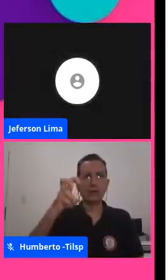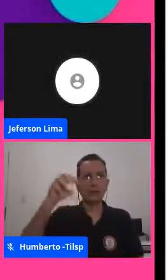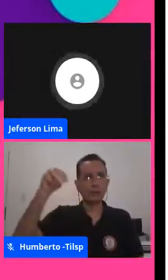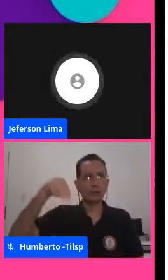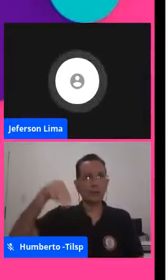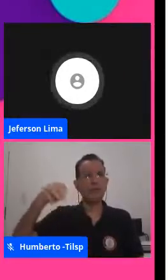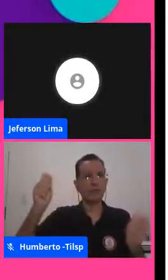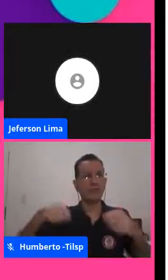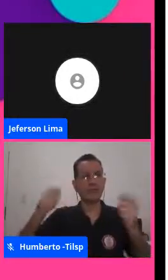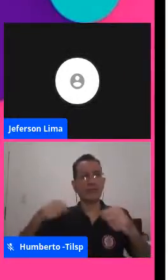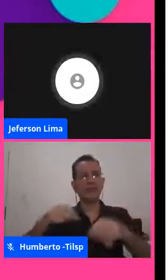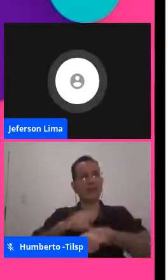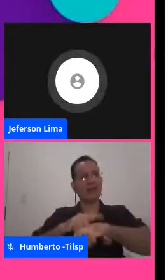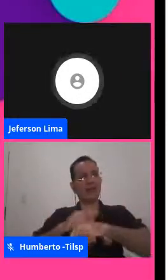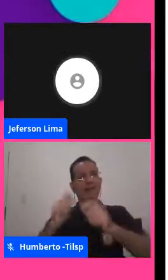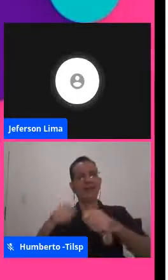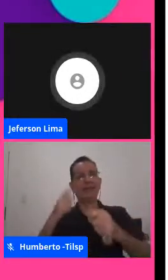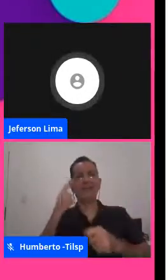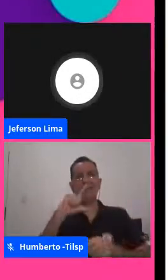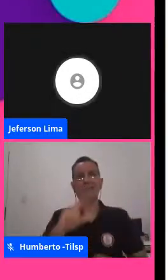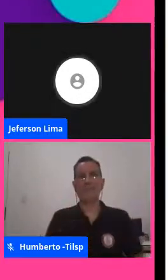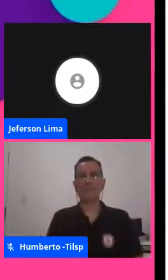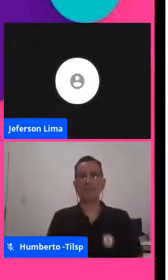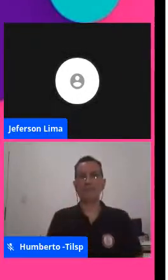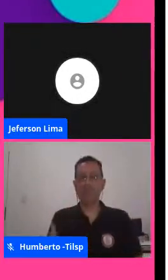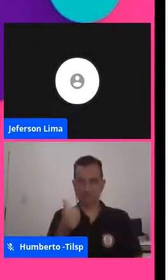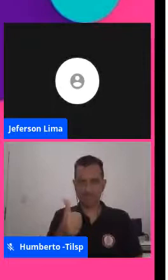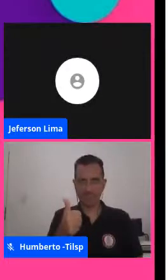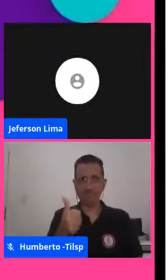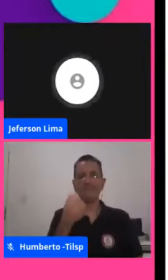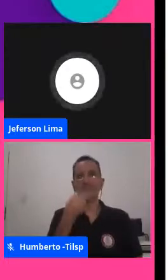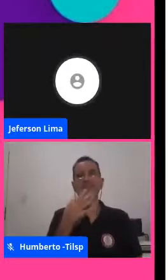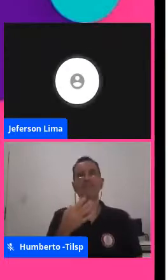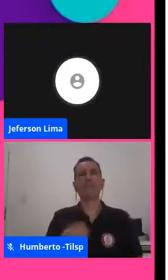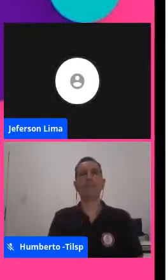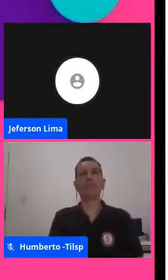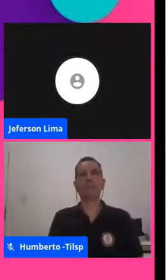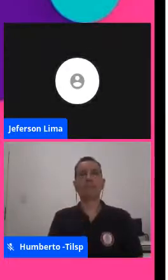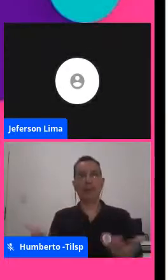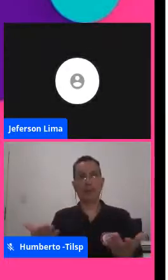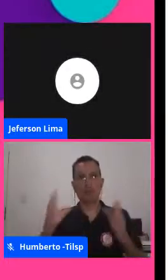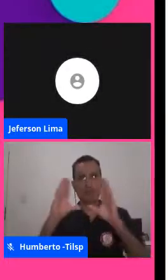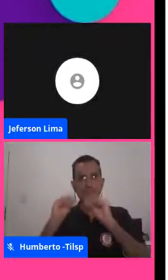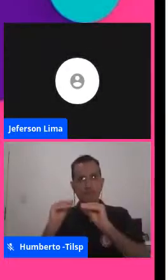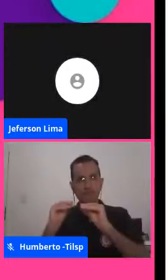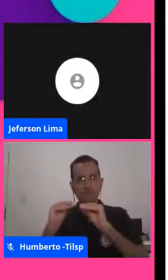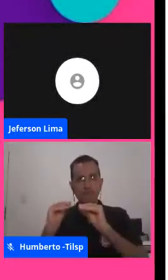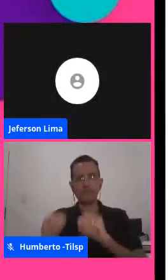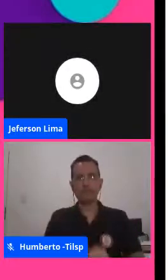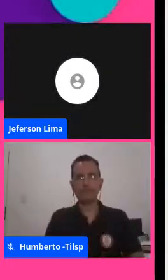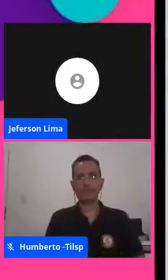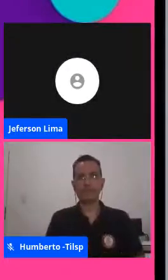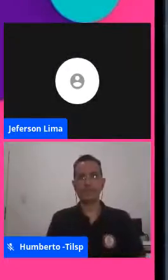interessante. Belezinha? Então vamos lá, ó. Deixa eu fechar aqui.